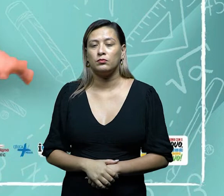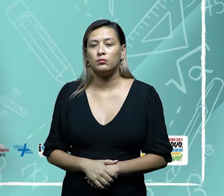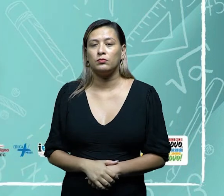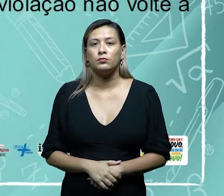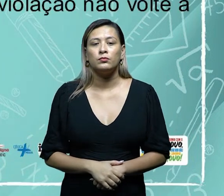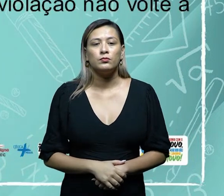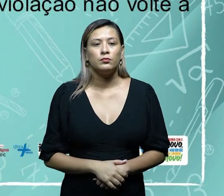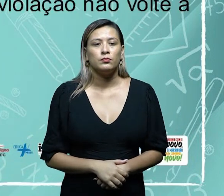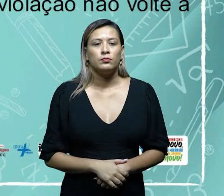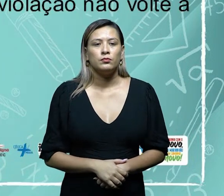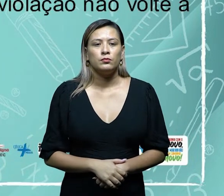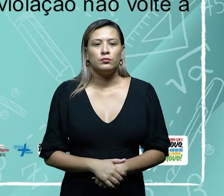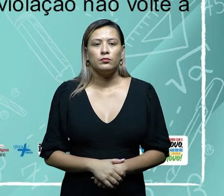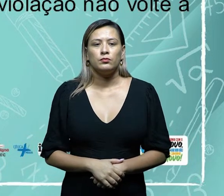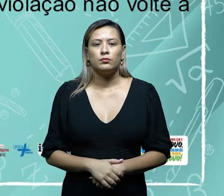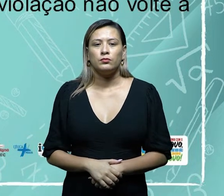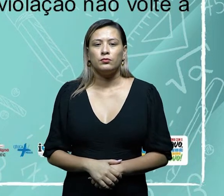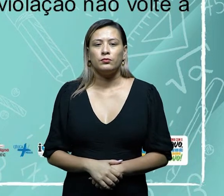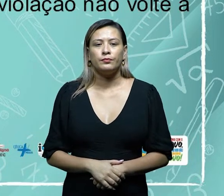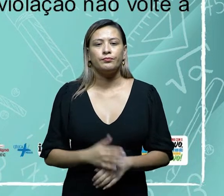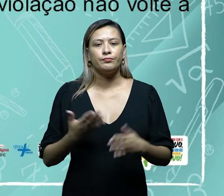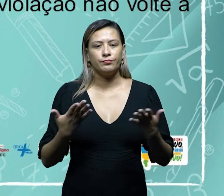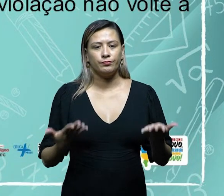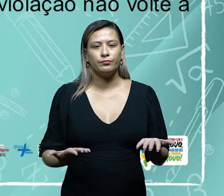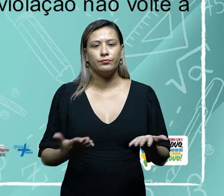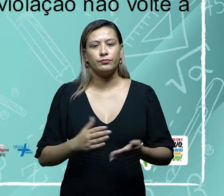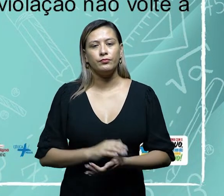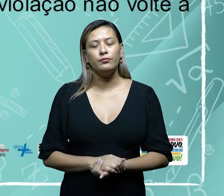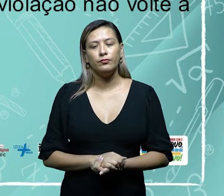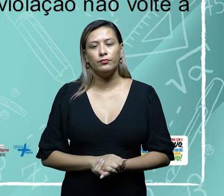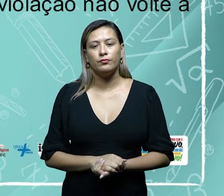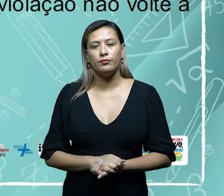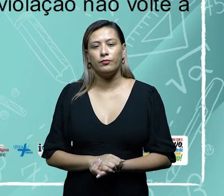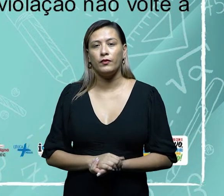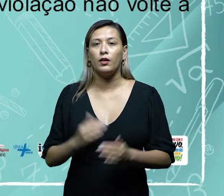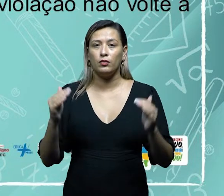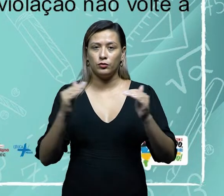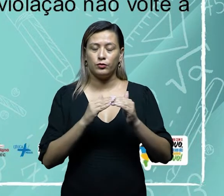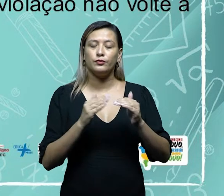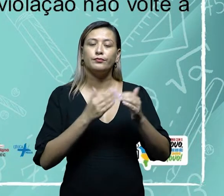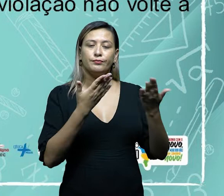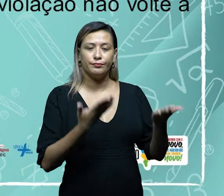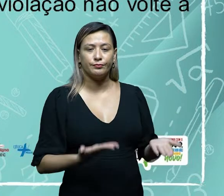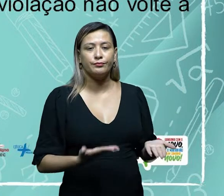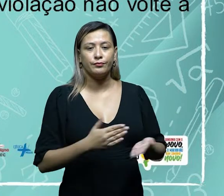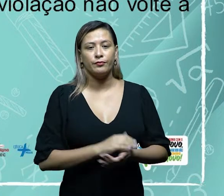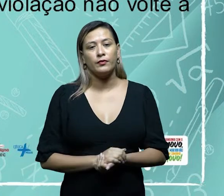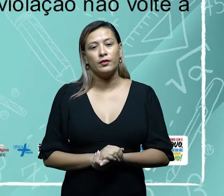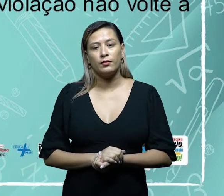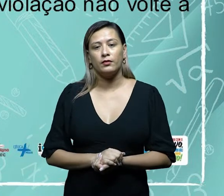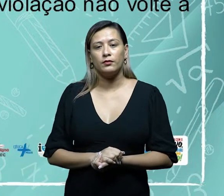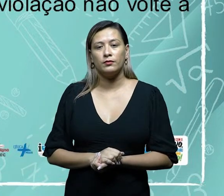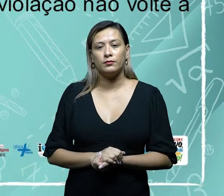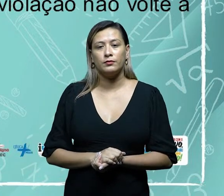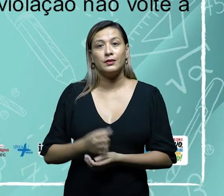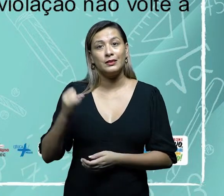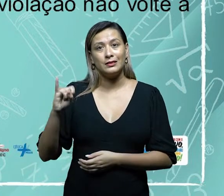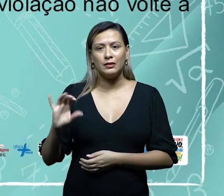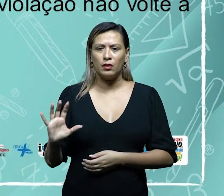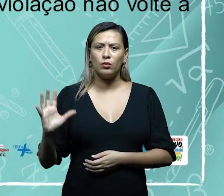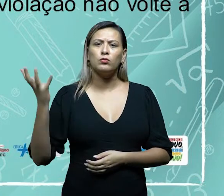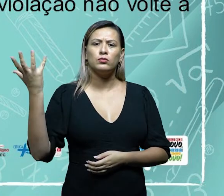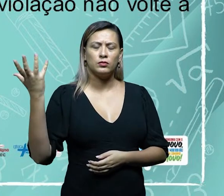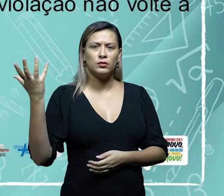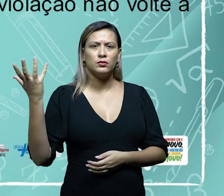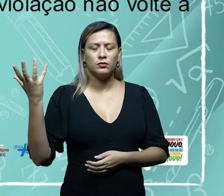tá bom? No entanto, de acordo com o nosso material, caso ocorra a violação, o Estado tem o dever de agir de